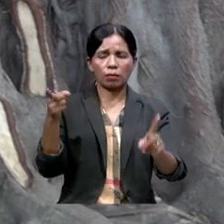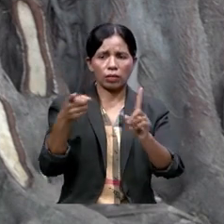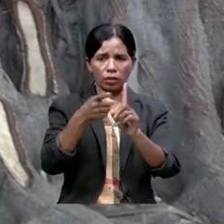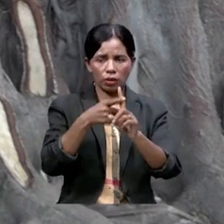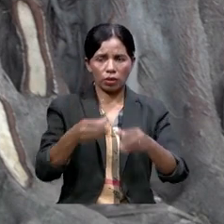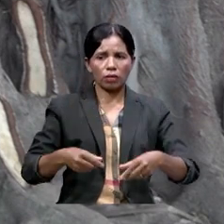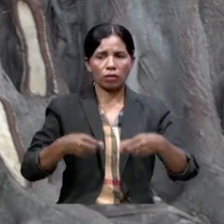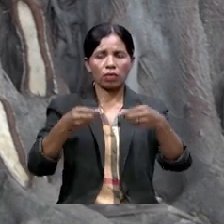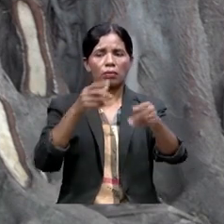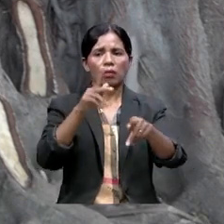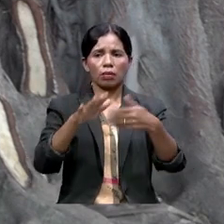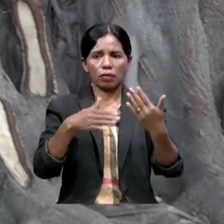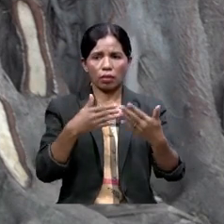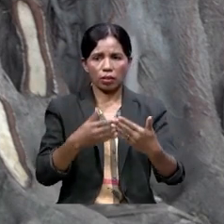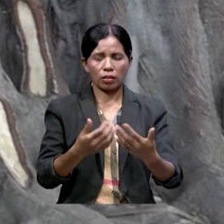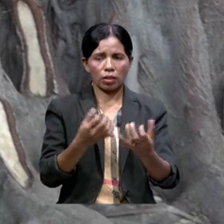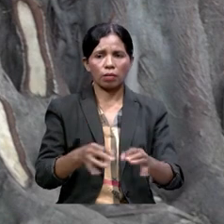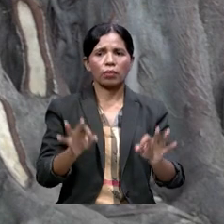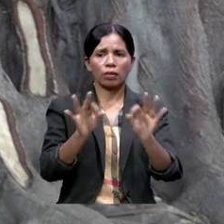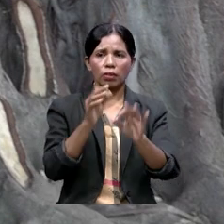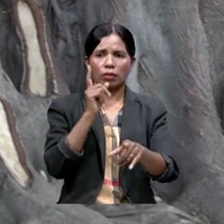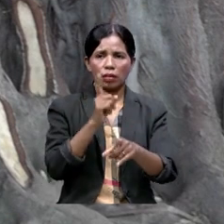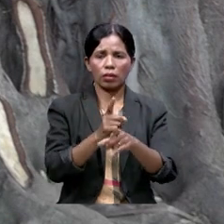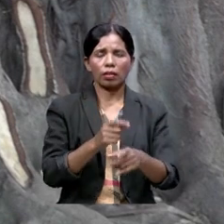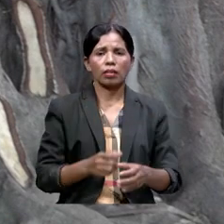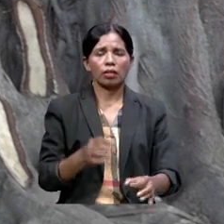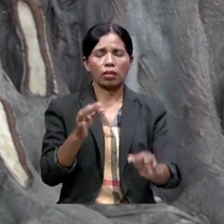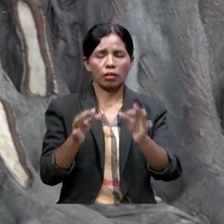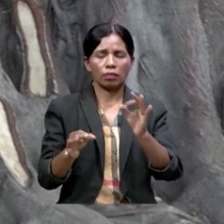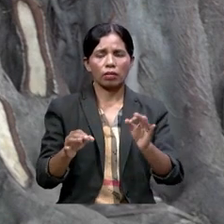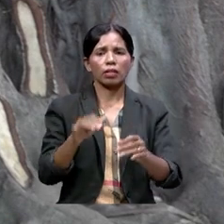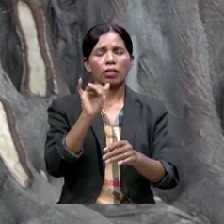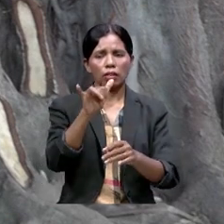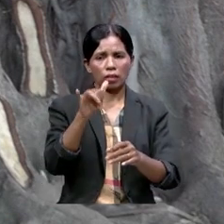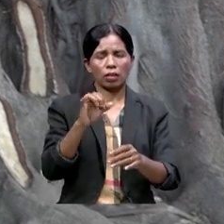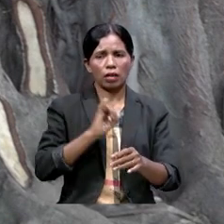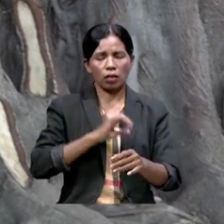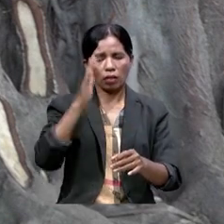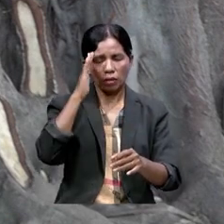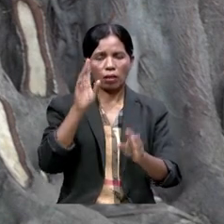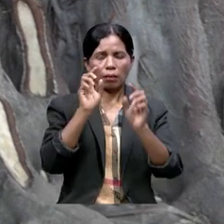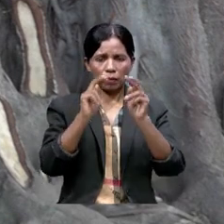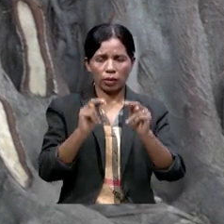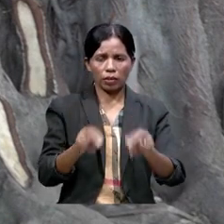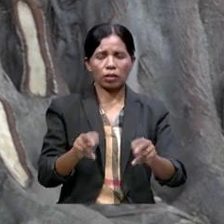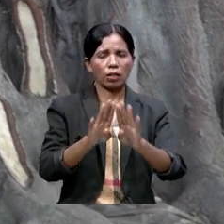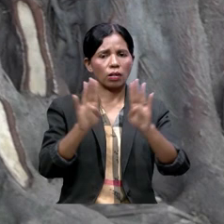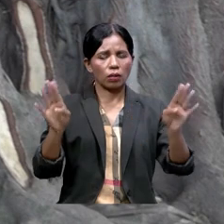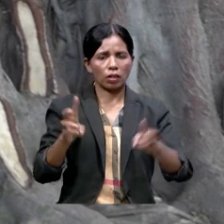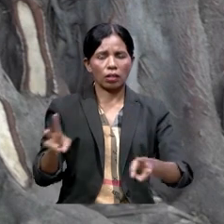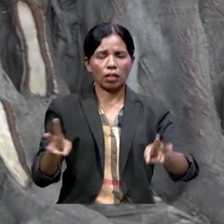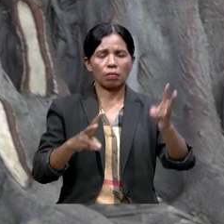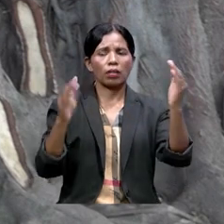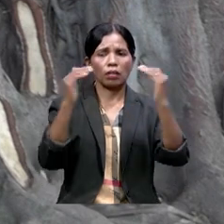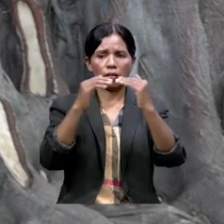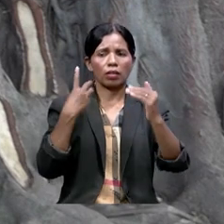fila fale ba povo. E da nema que é importante. Agora, se consenso, a ONU precisa lo que dá lamba diálogo. A tu hatete dihan,